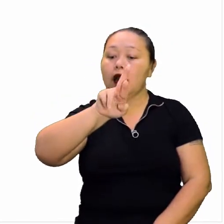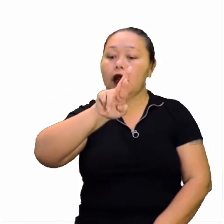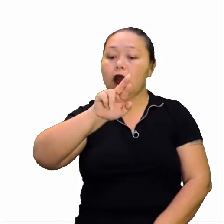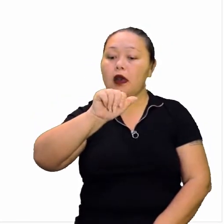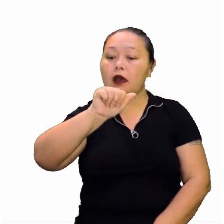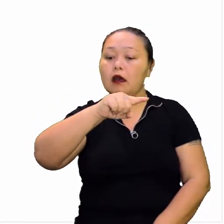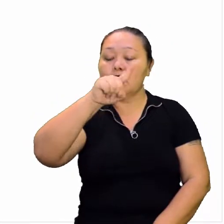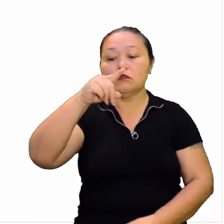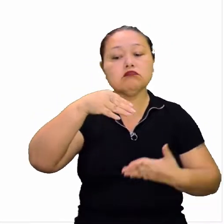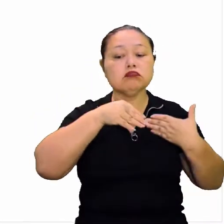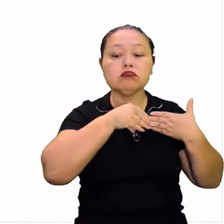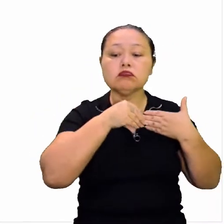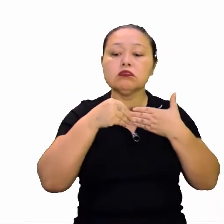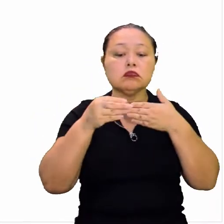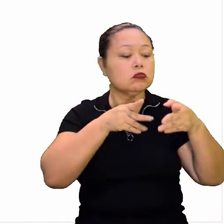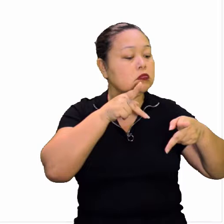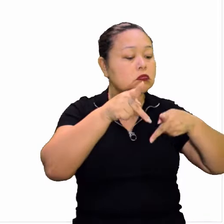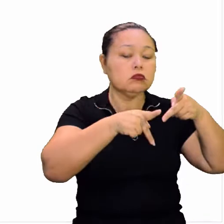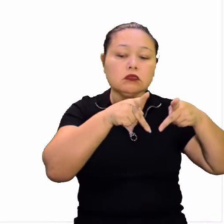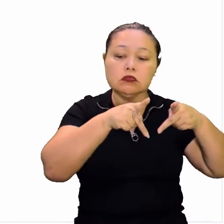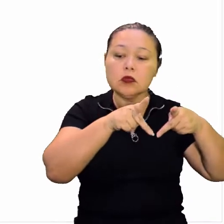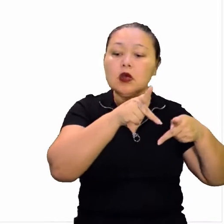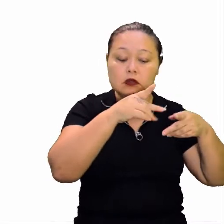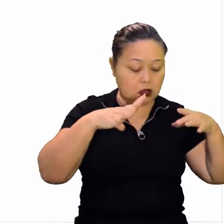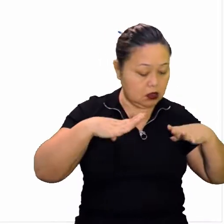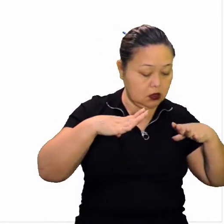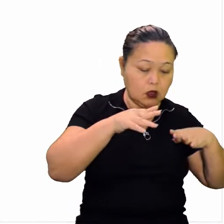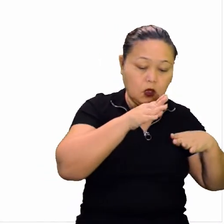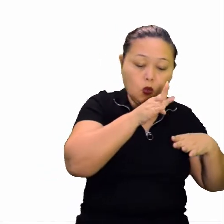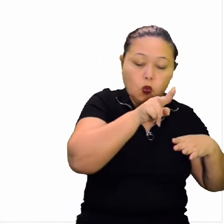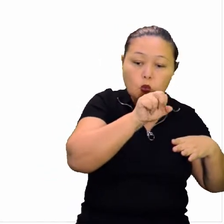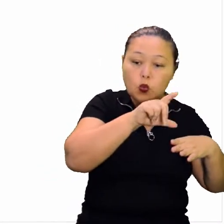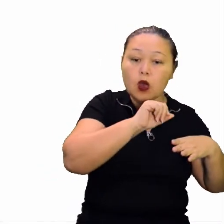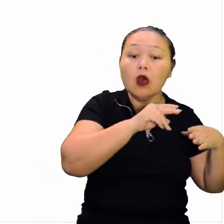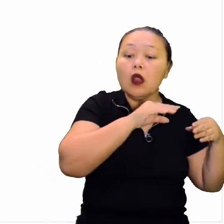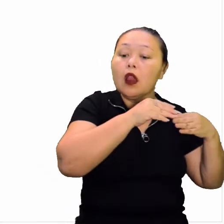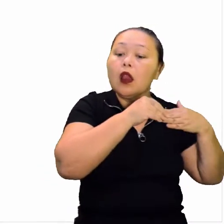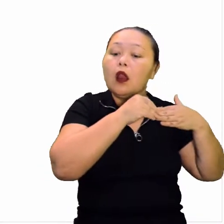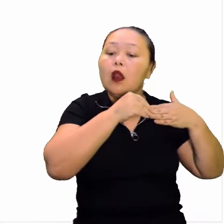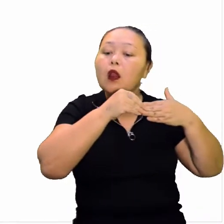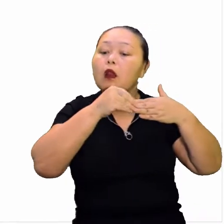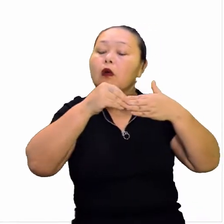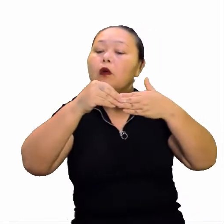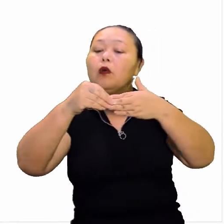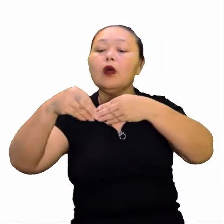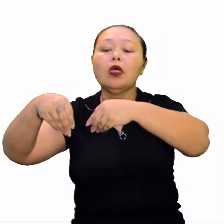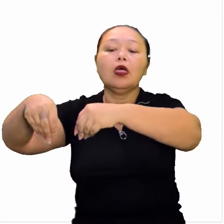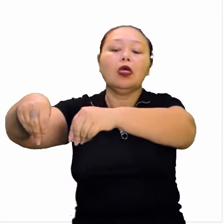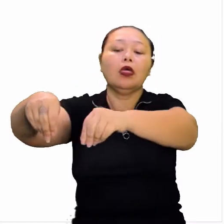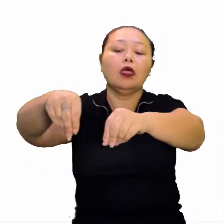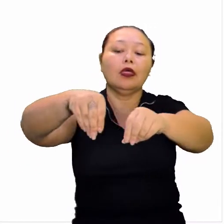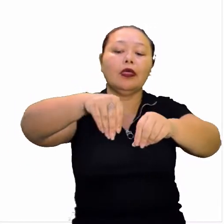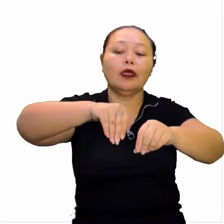que vai conduzir o seu povo da cidade de Ur, na Mesopotâmia, para onde? Para a Terra Prometida.